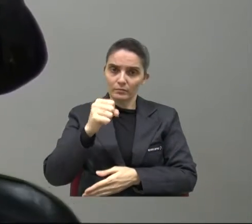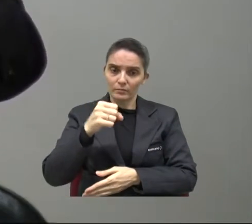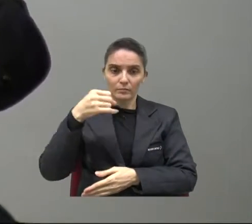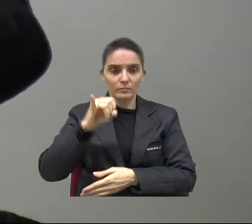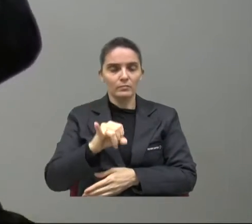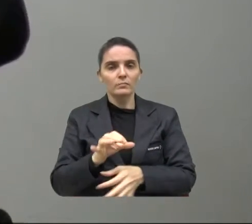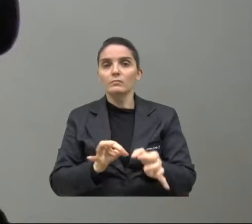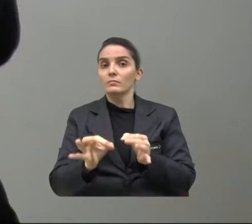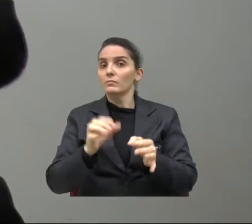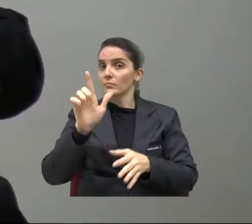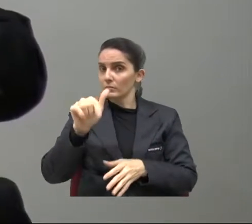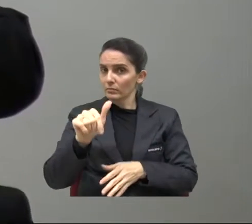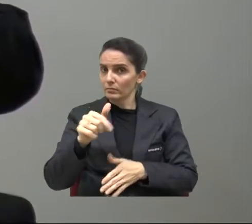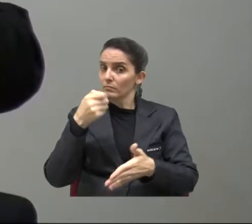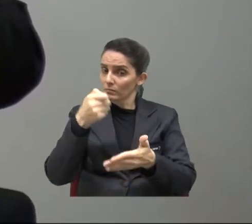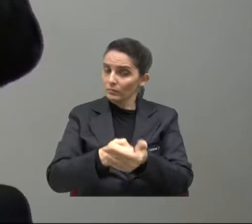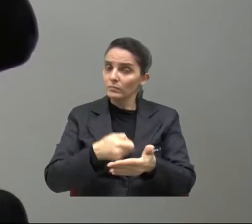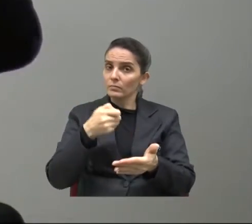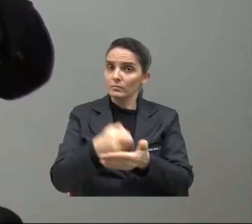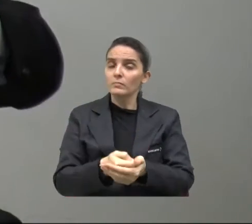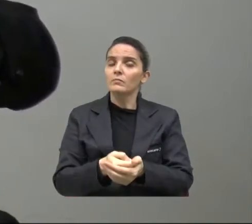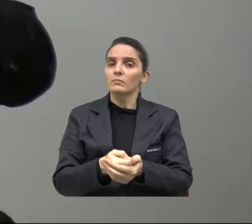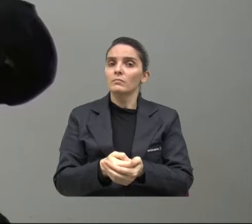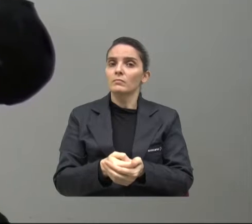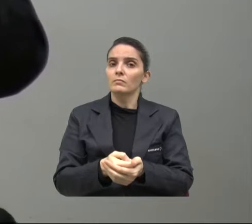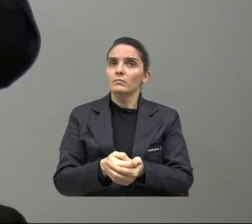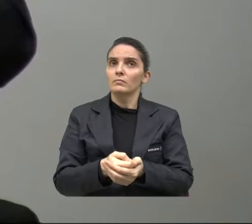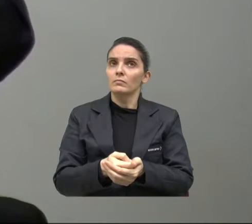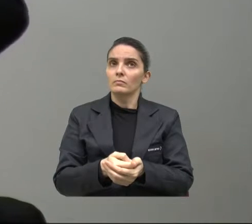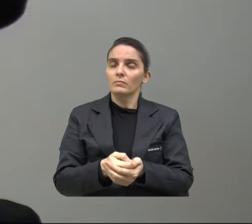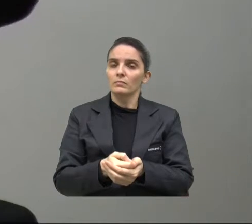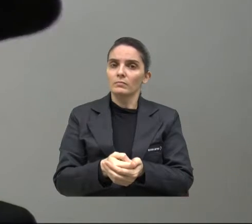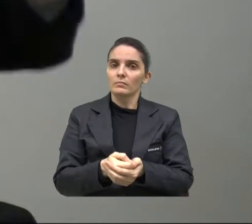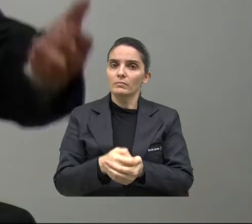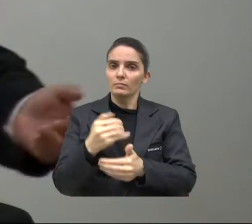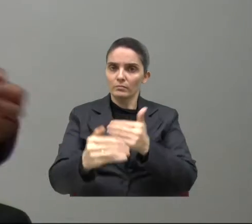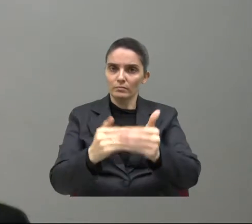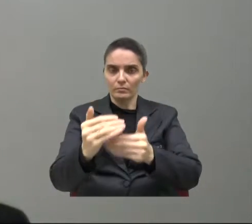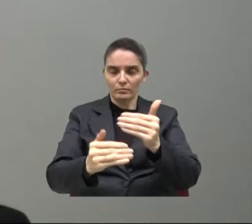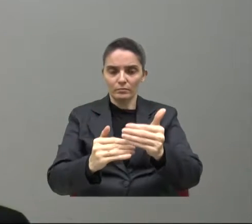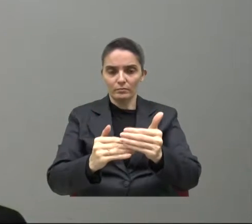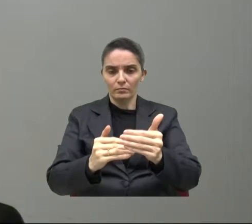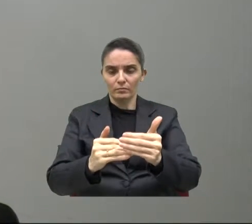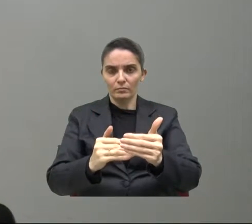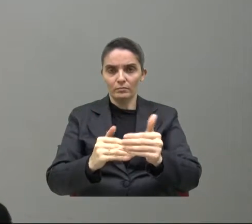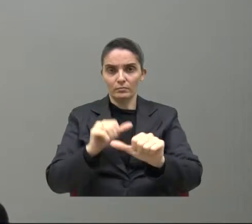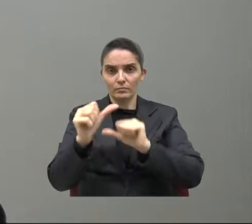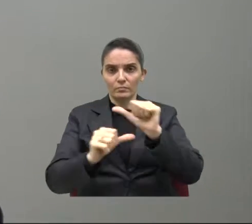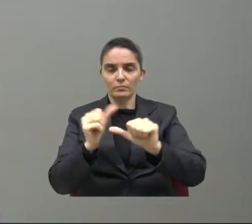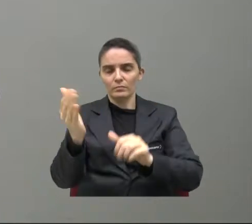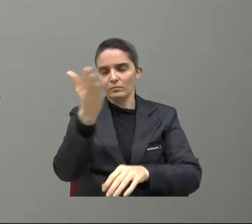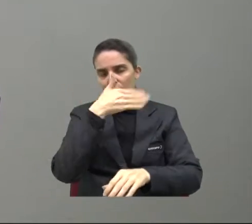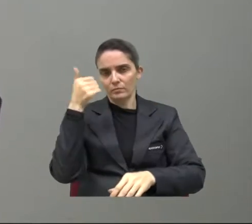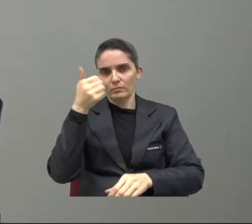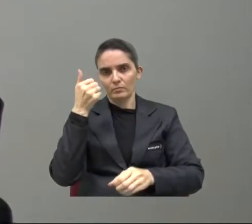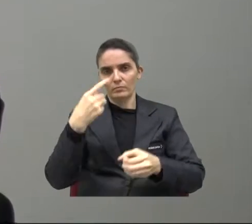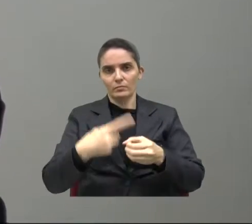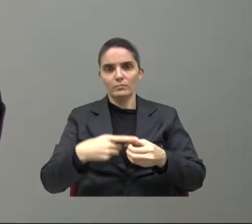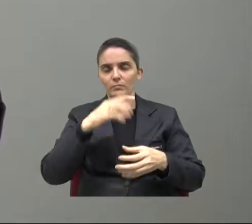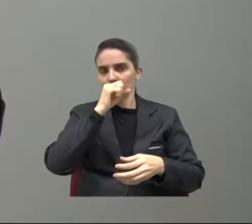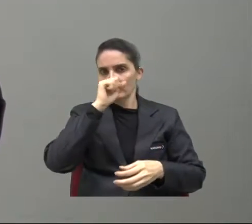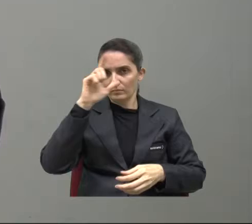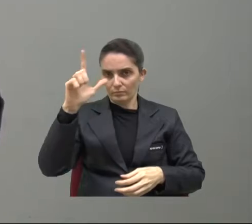projeto depois, nós vamos cobrar para que isso continue e que seja mudado para melhor e uma cidade